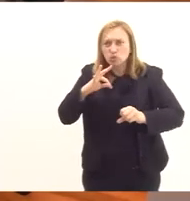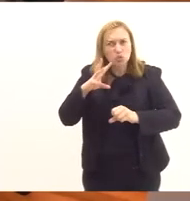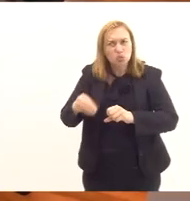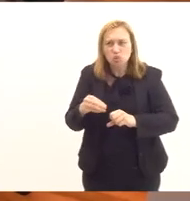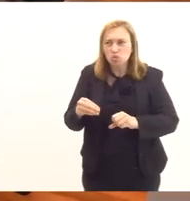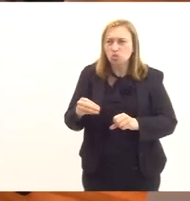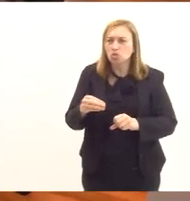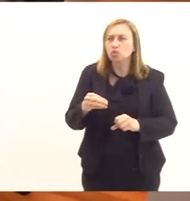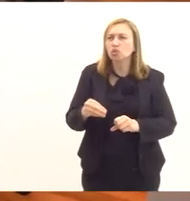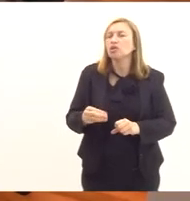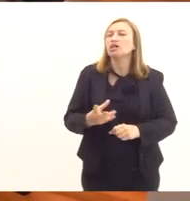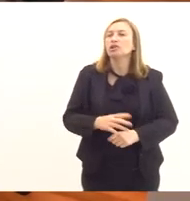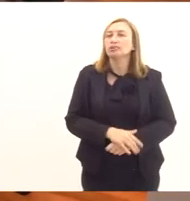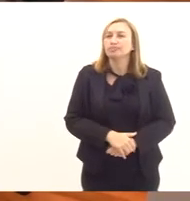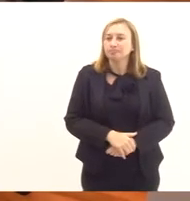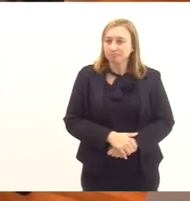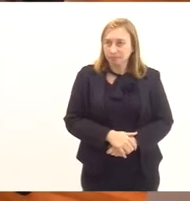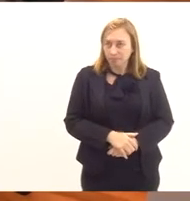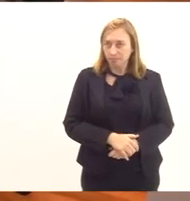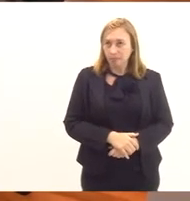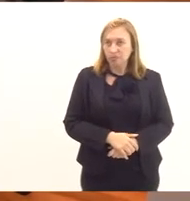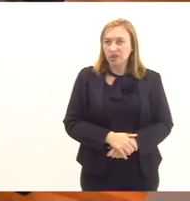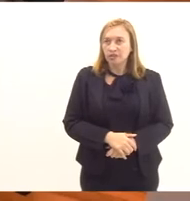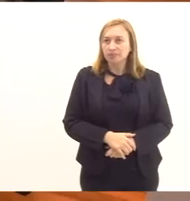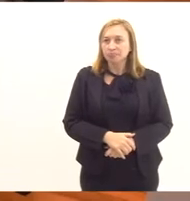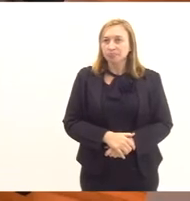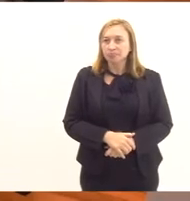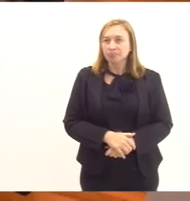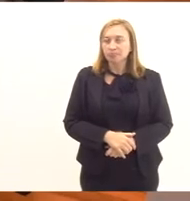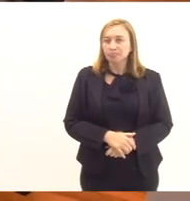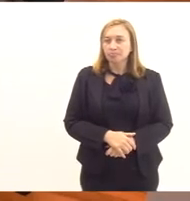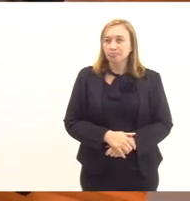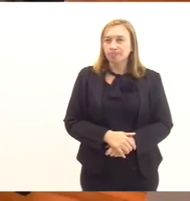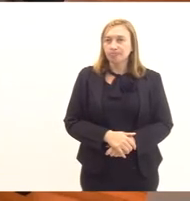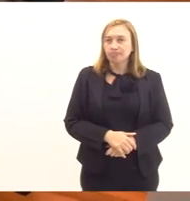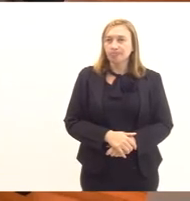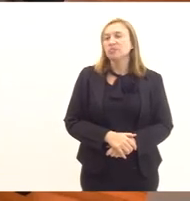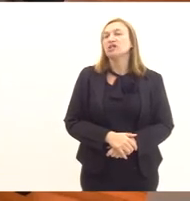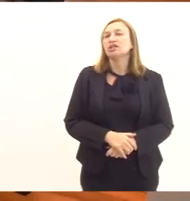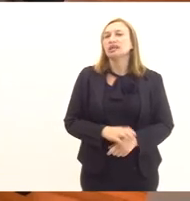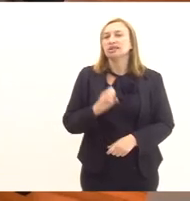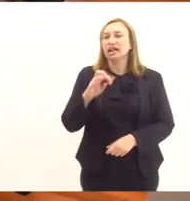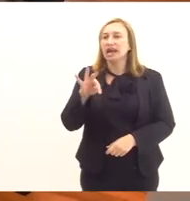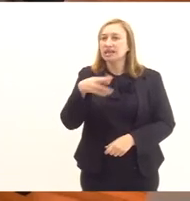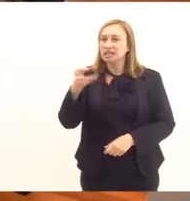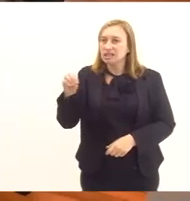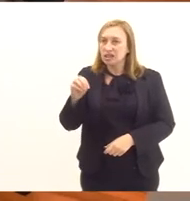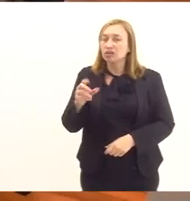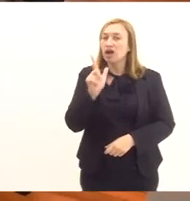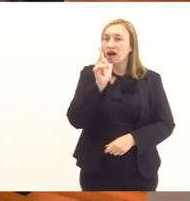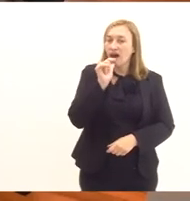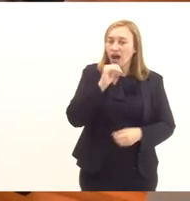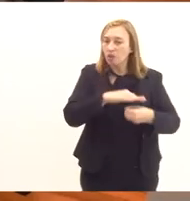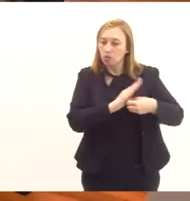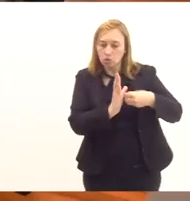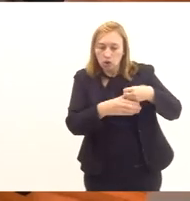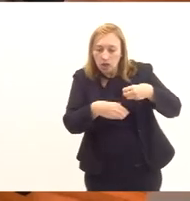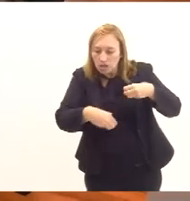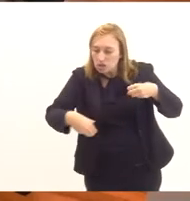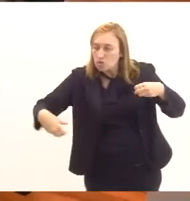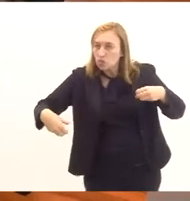questão é justamente do serviço das instalações da cultura Salvador da questão de água e esgoto